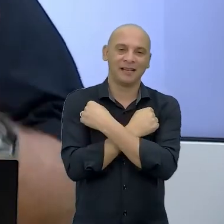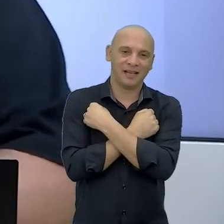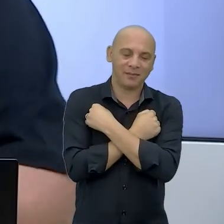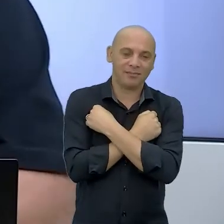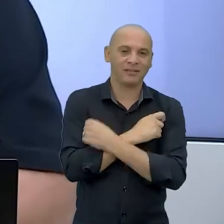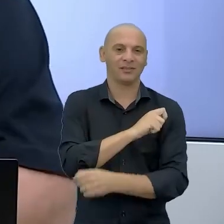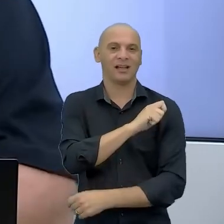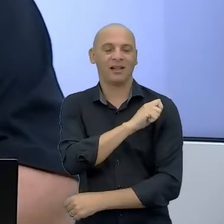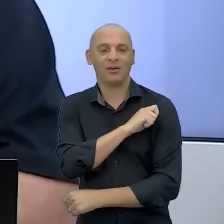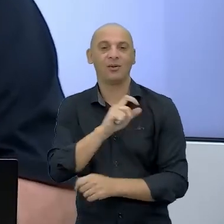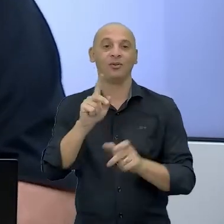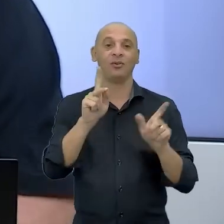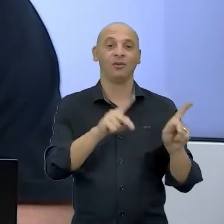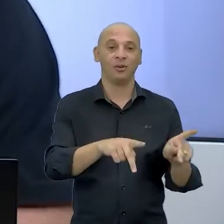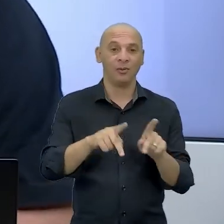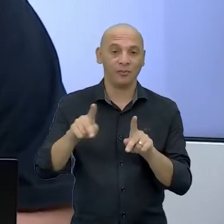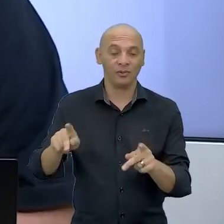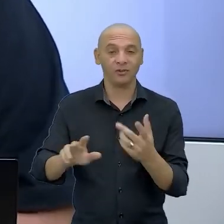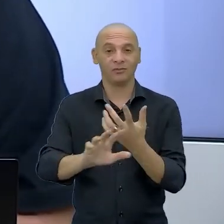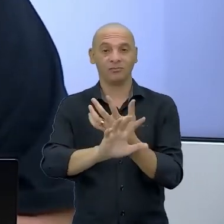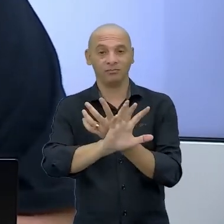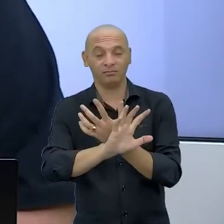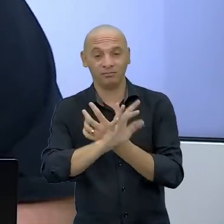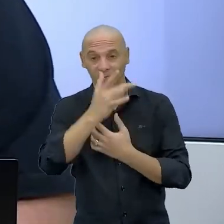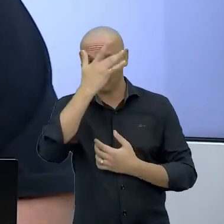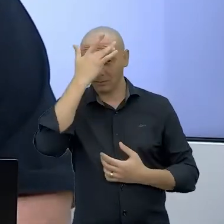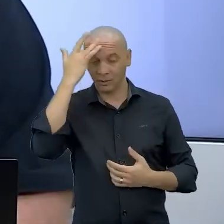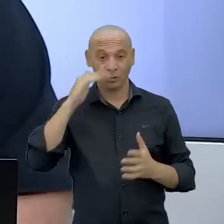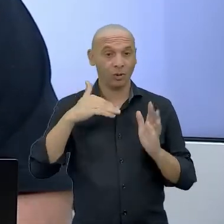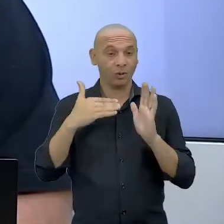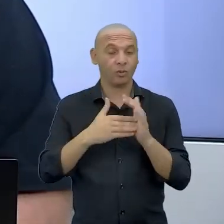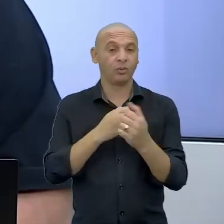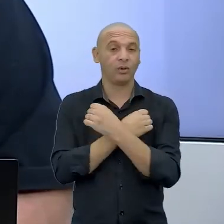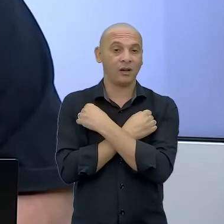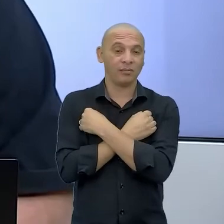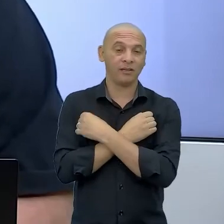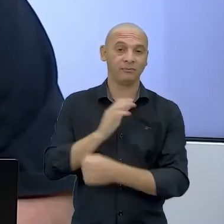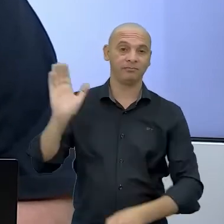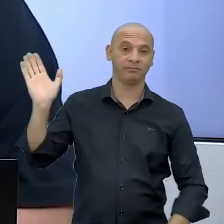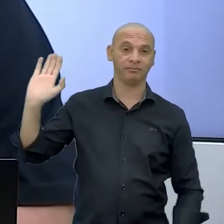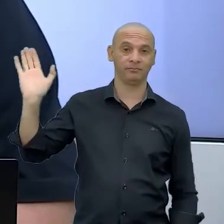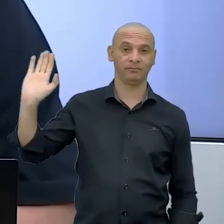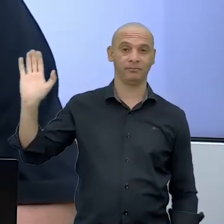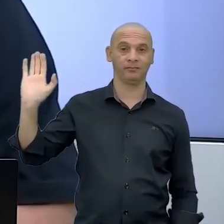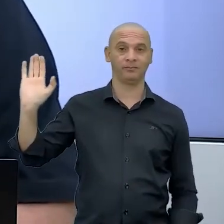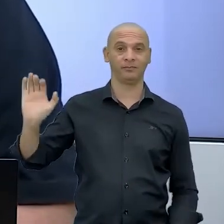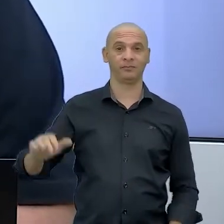aí para os alunos, para os professores e a todos que acompanharam a essa aula. Até a próxima!